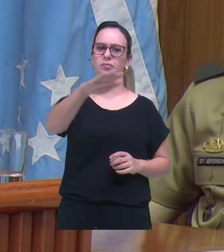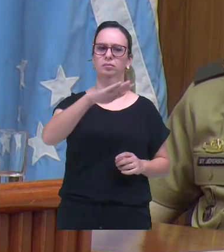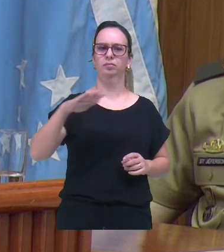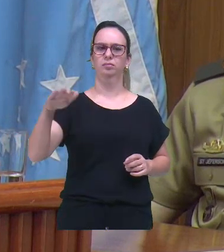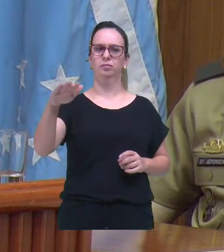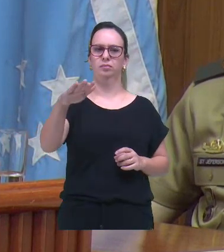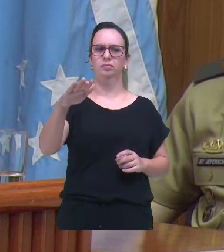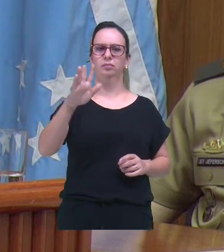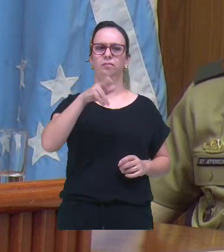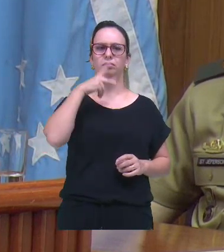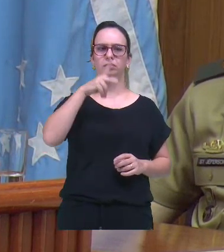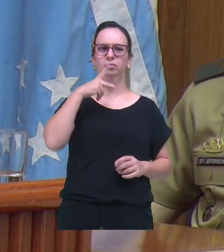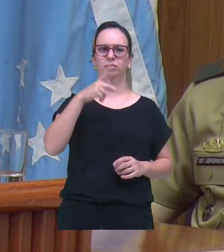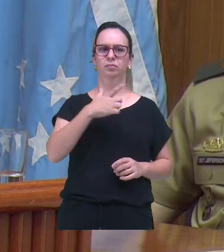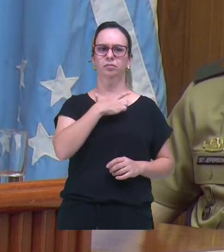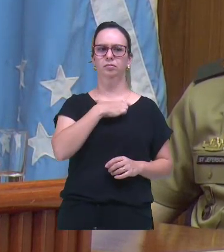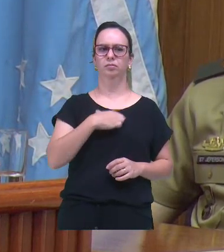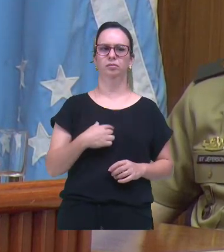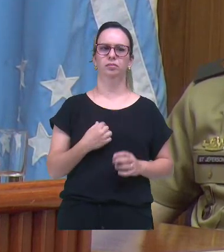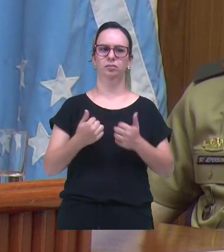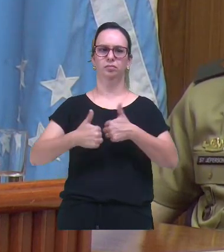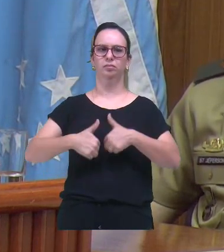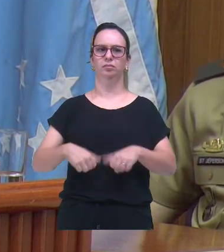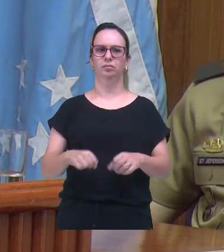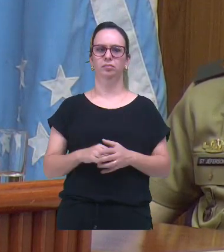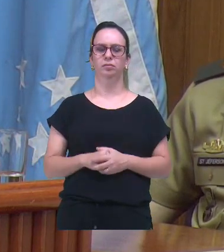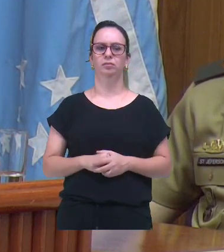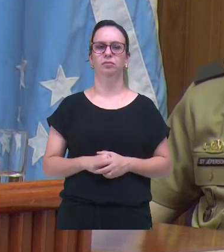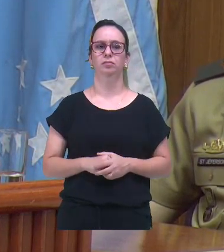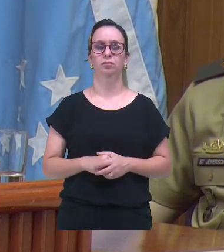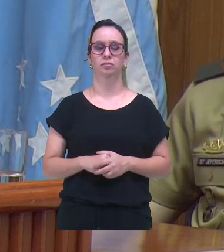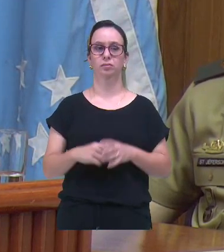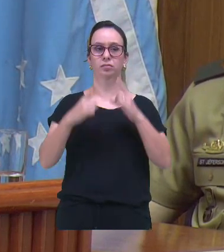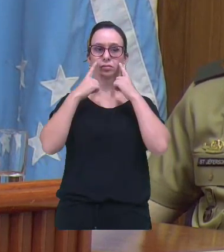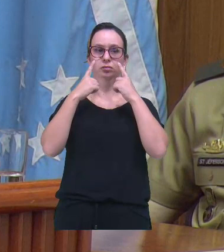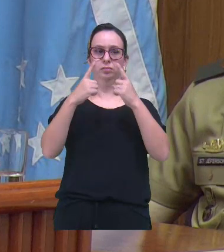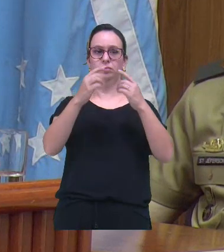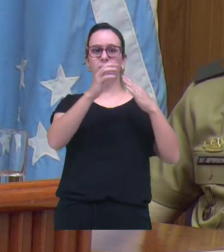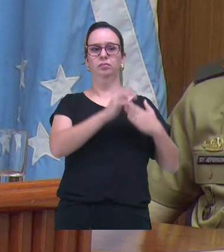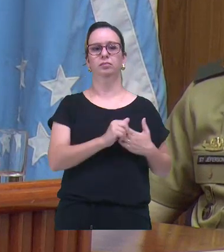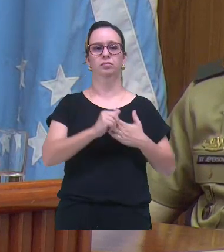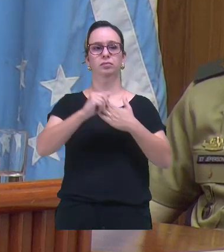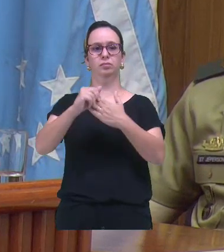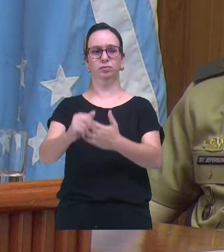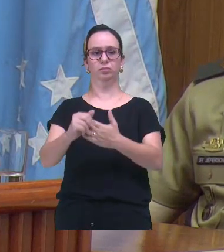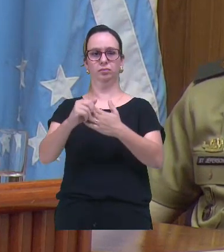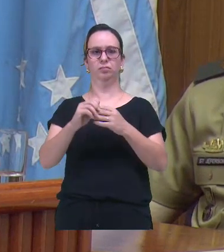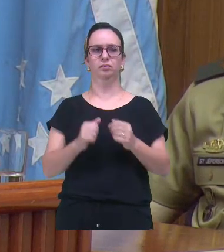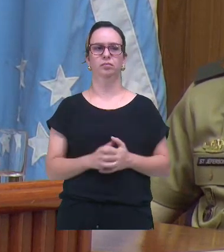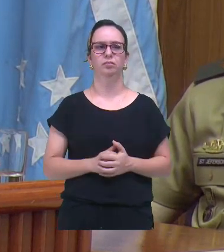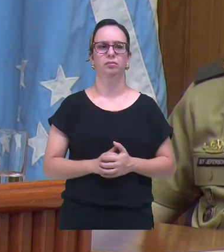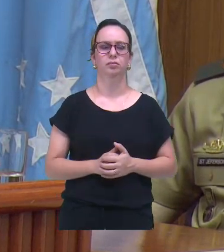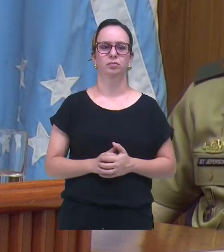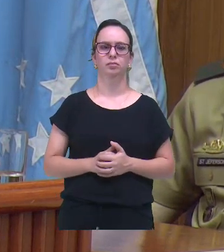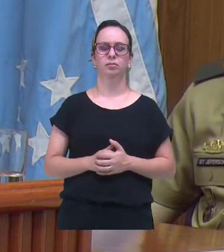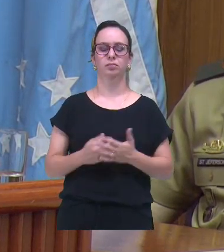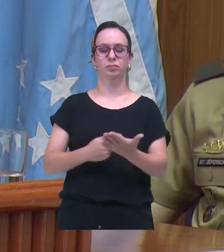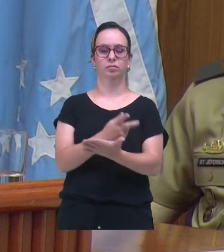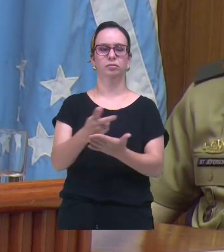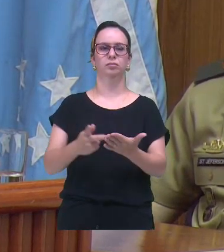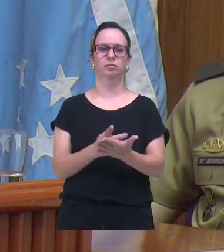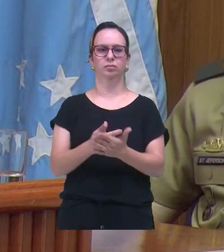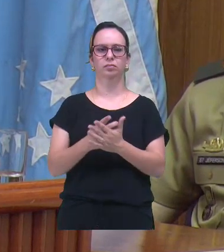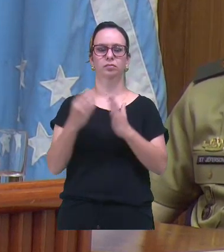que essa medalha seja para vocês uma fonte de inspiração para continuarem lutando por uma sociedade mais justa